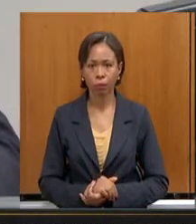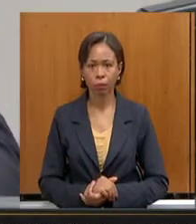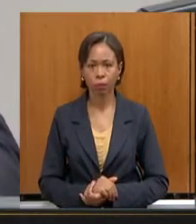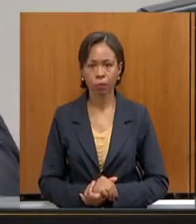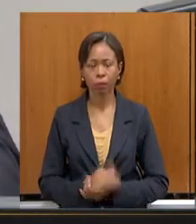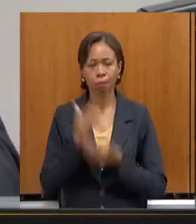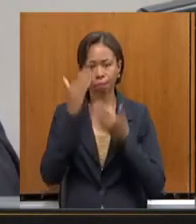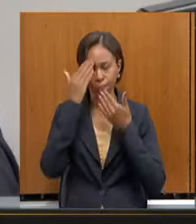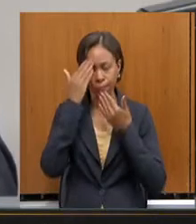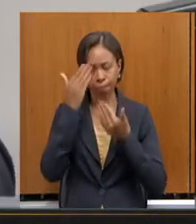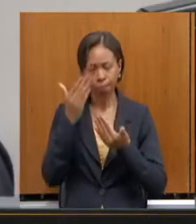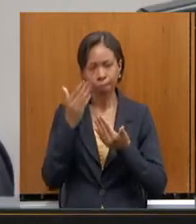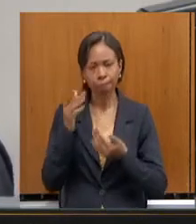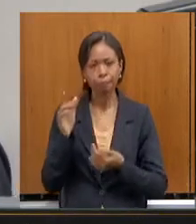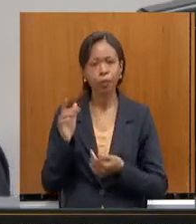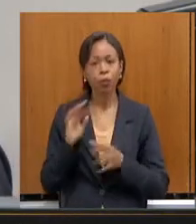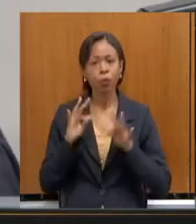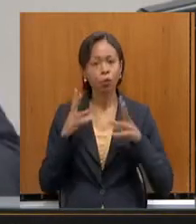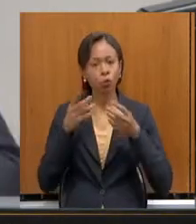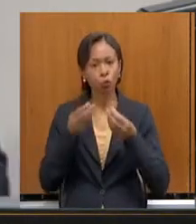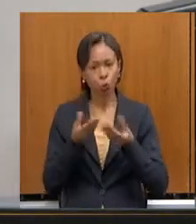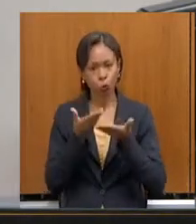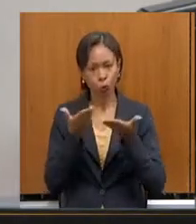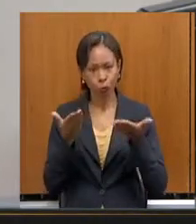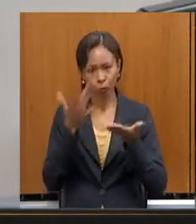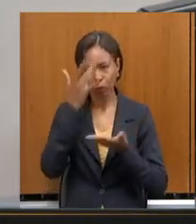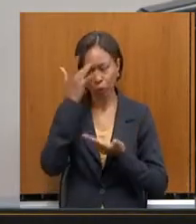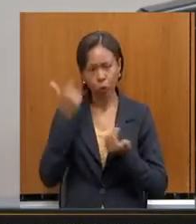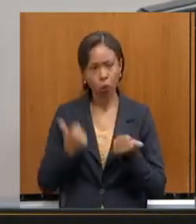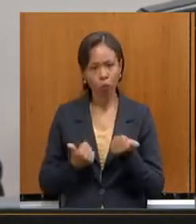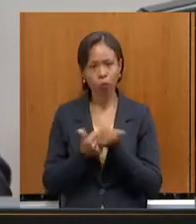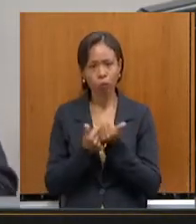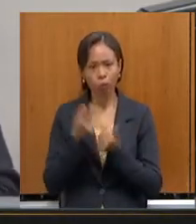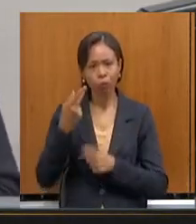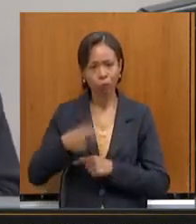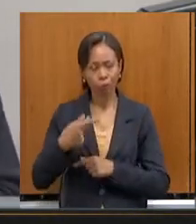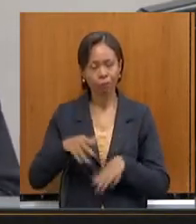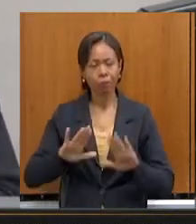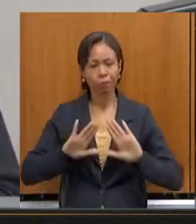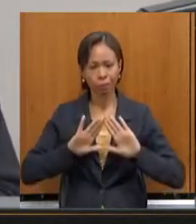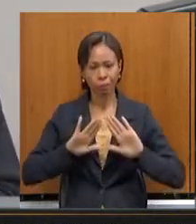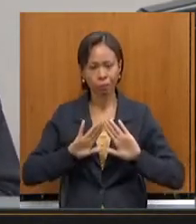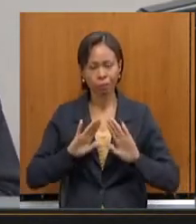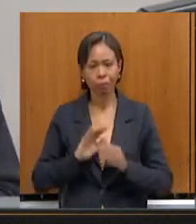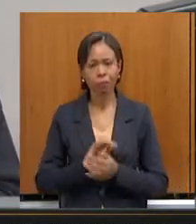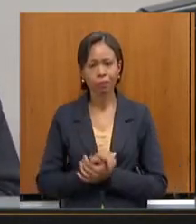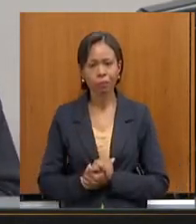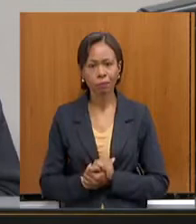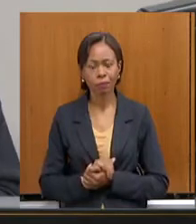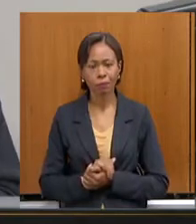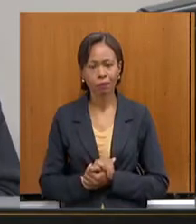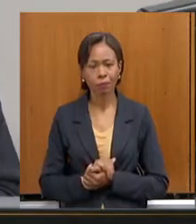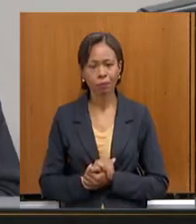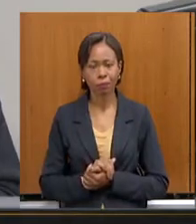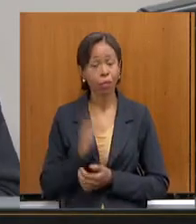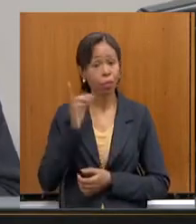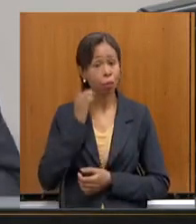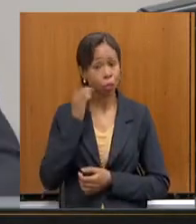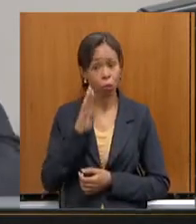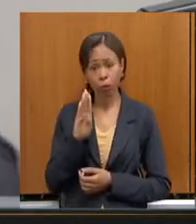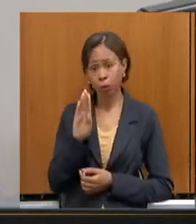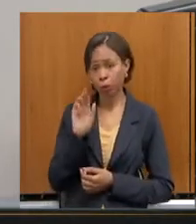e Agradeço também a presença de todos os colaboradores dessa casa o registro aqui presença do deputado